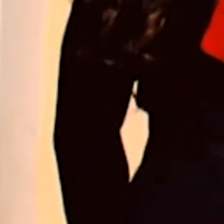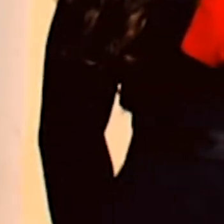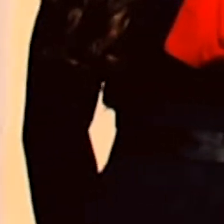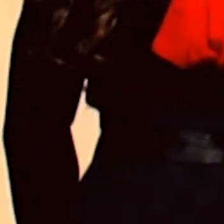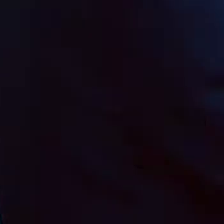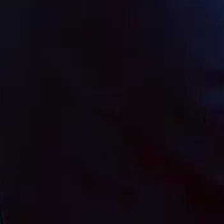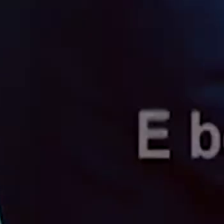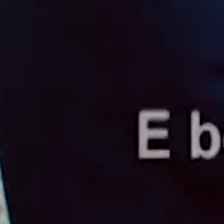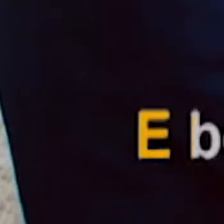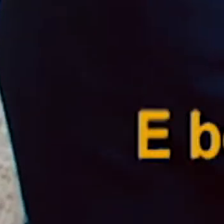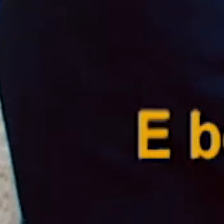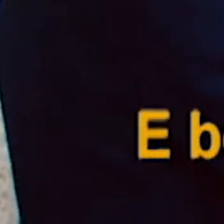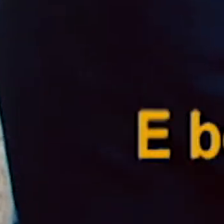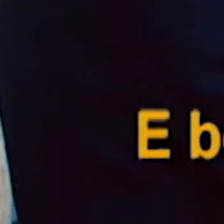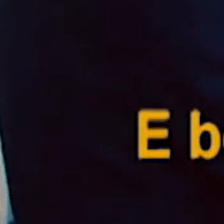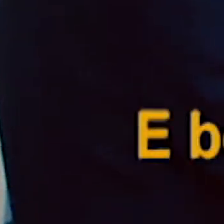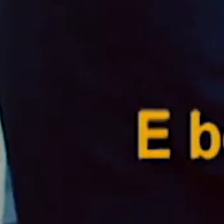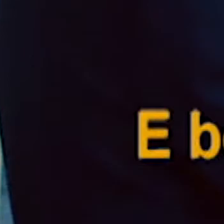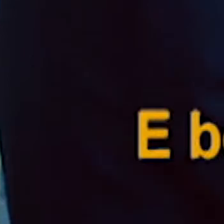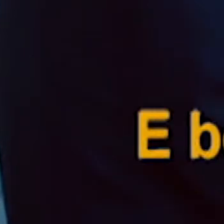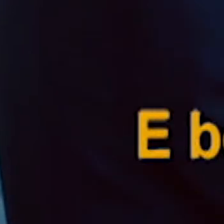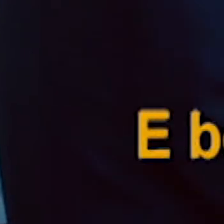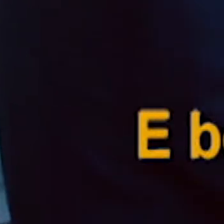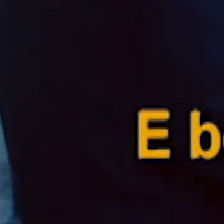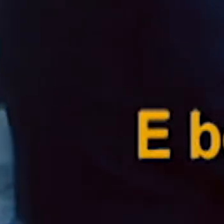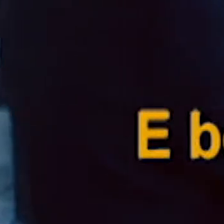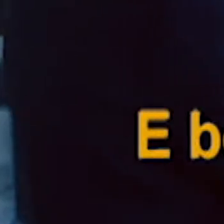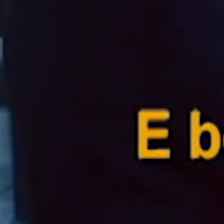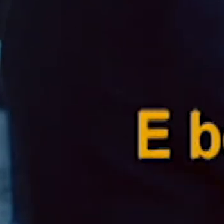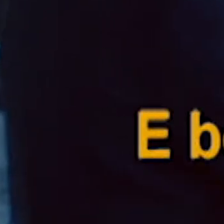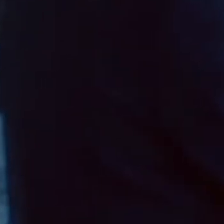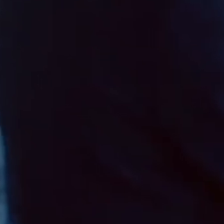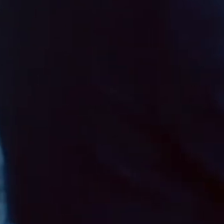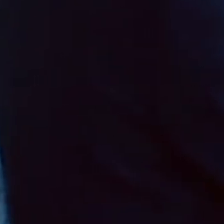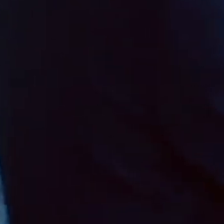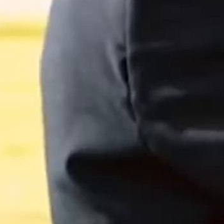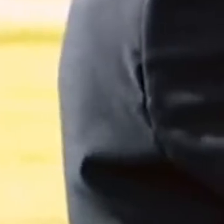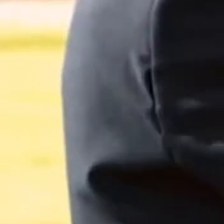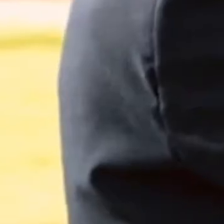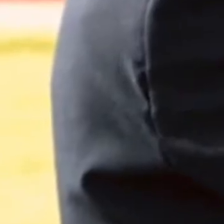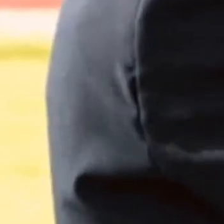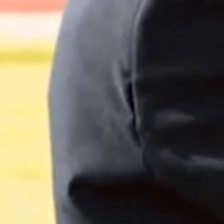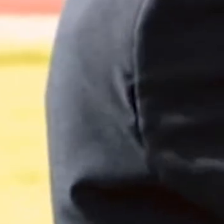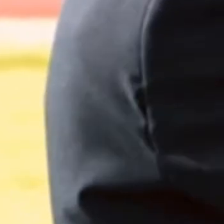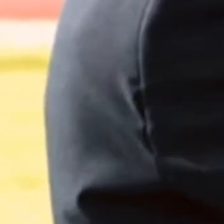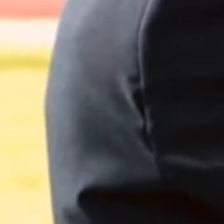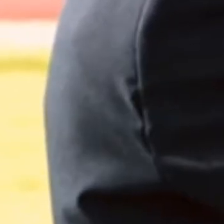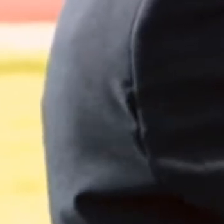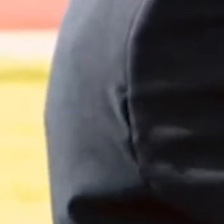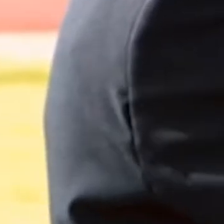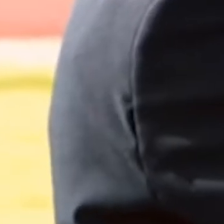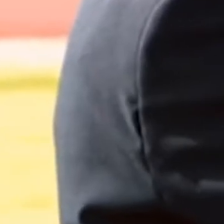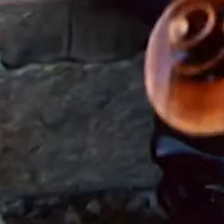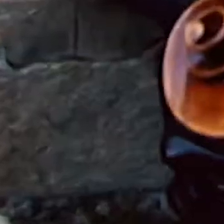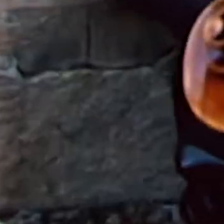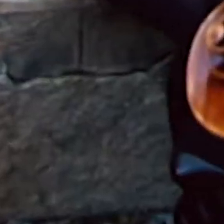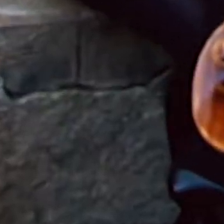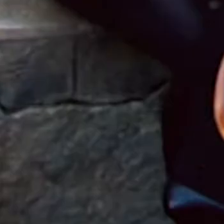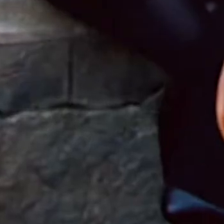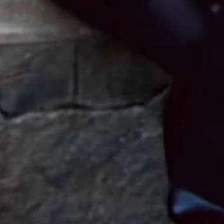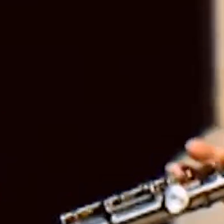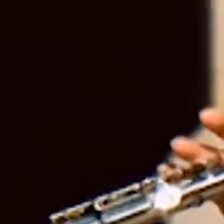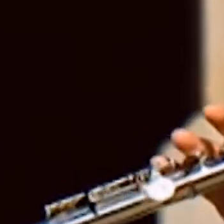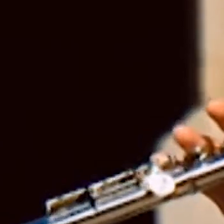Jacareí. E vencendo o futuro, não dista novamente será. Meu